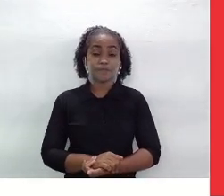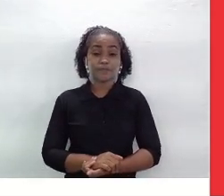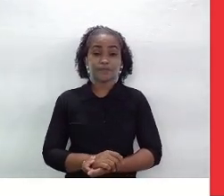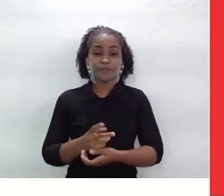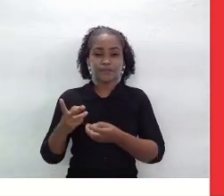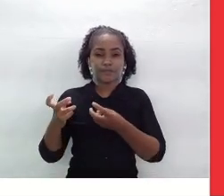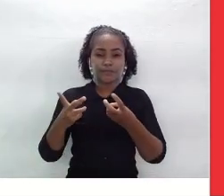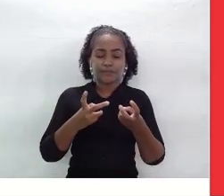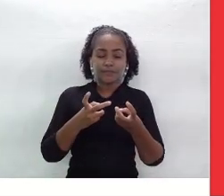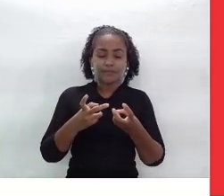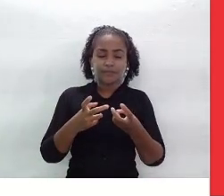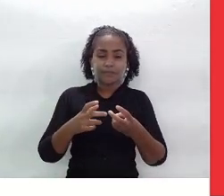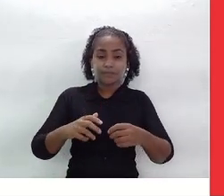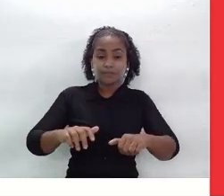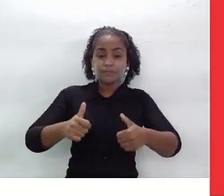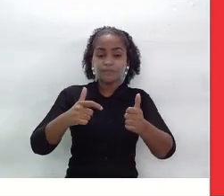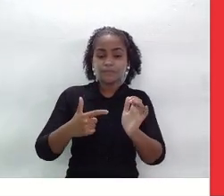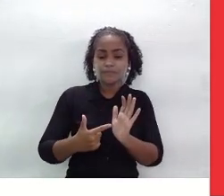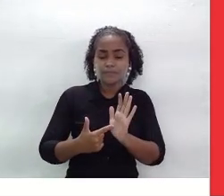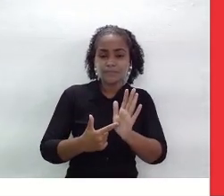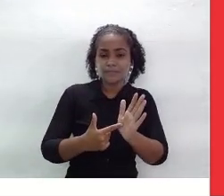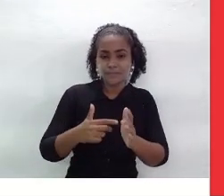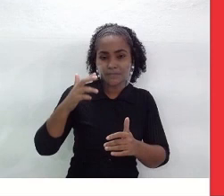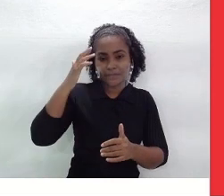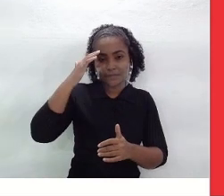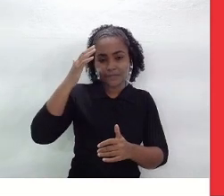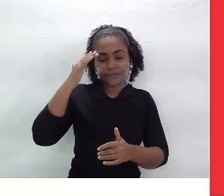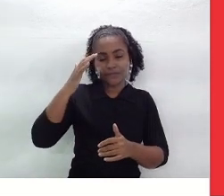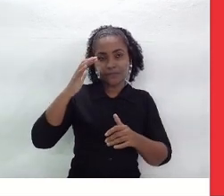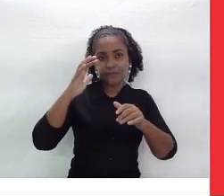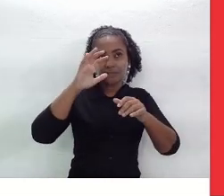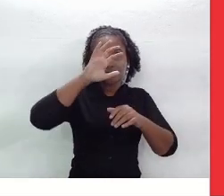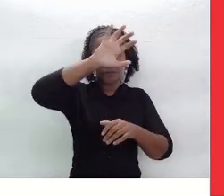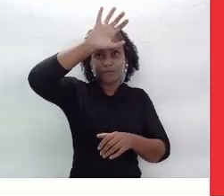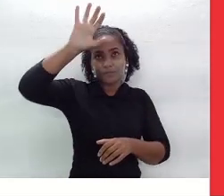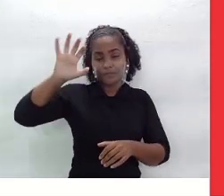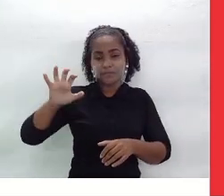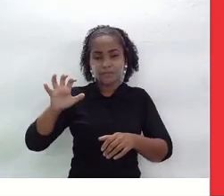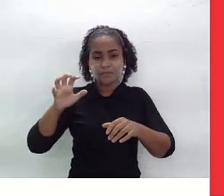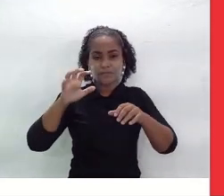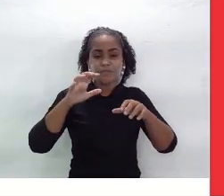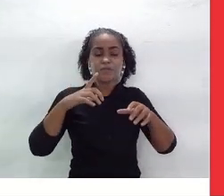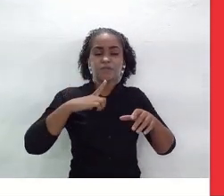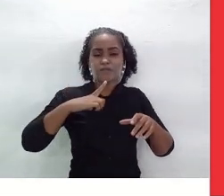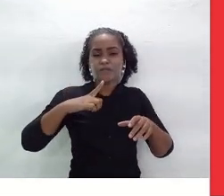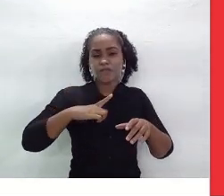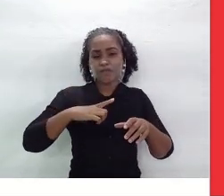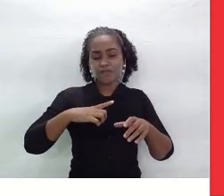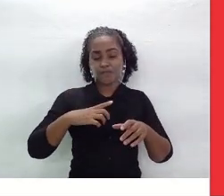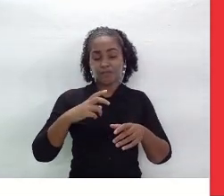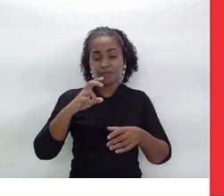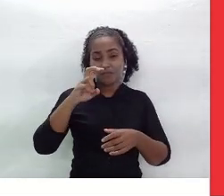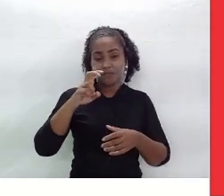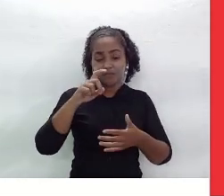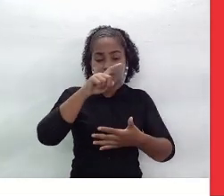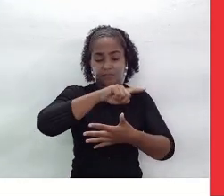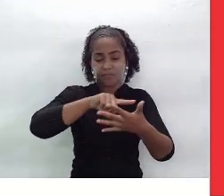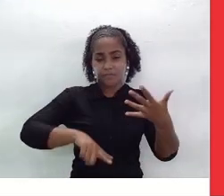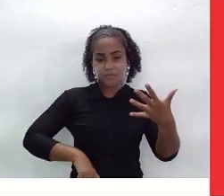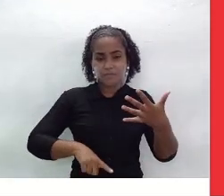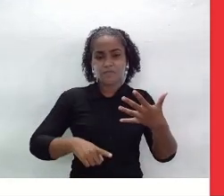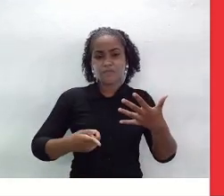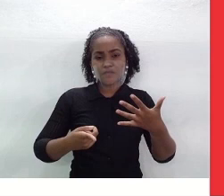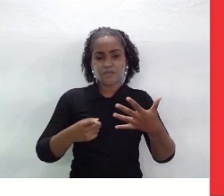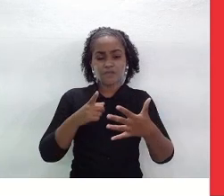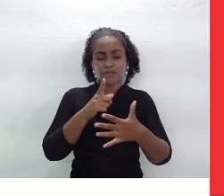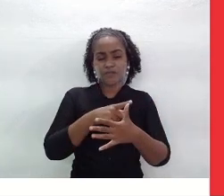a alternativa que melhor define a deriva continental. Eu tenho 5 alternativas. Tem aí a hipótese de